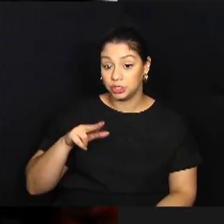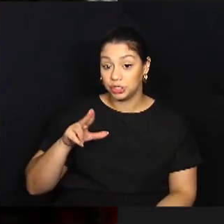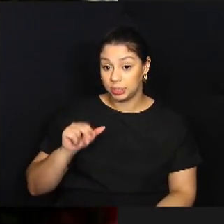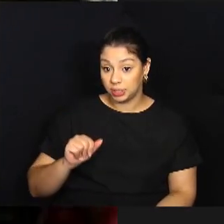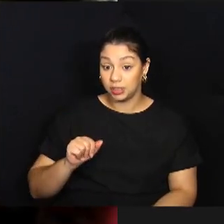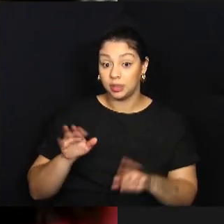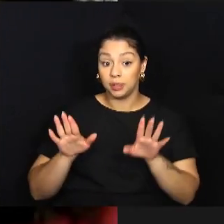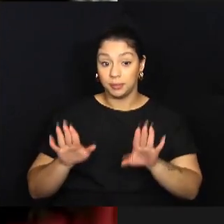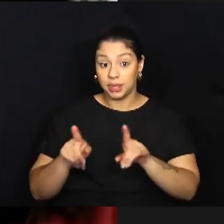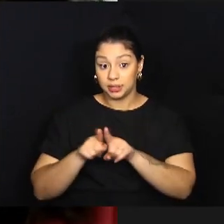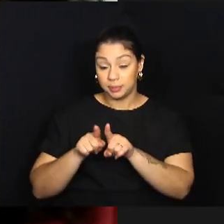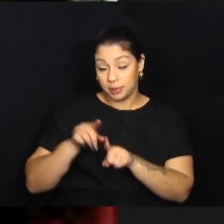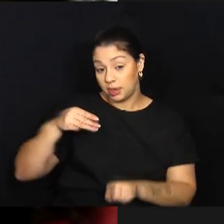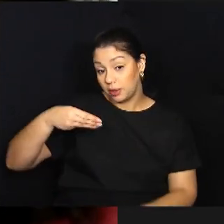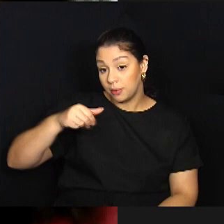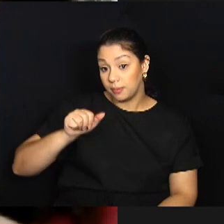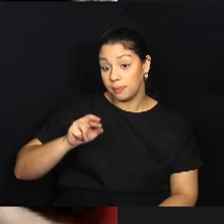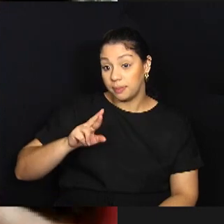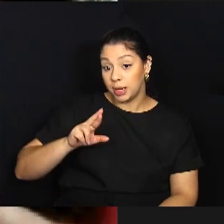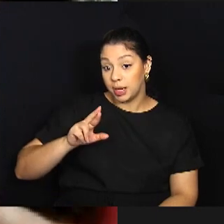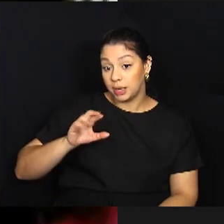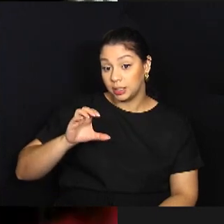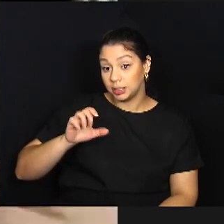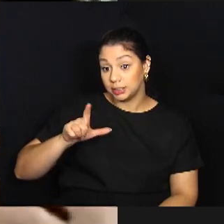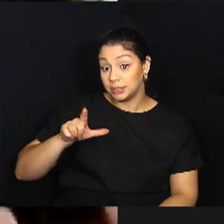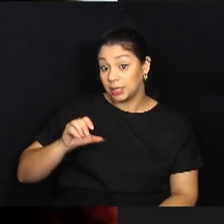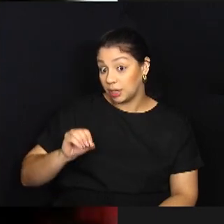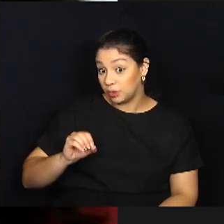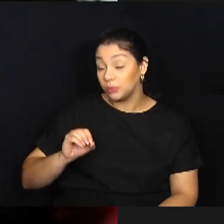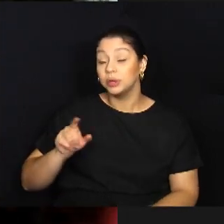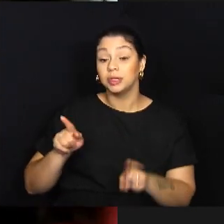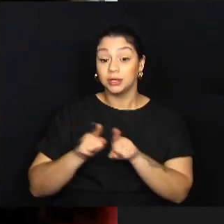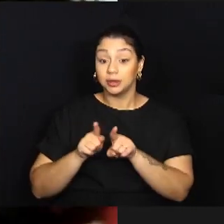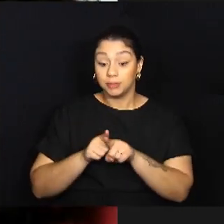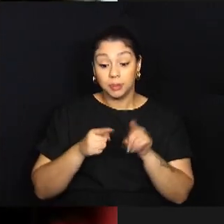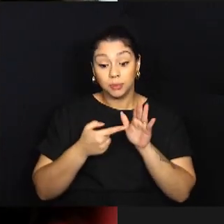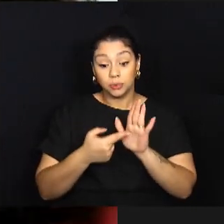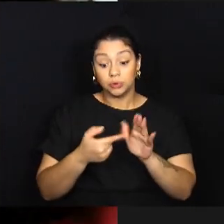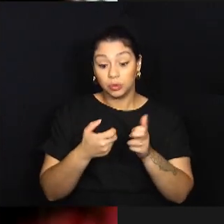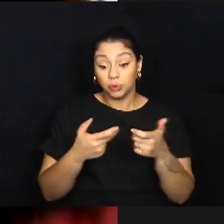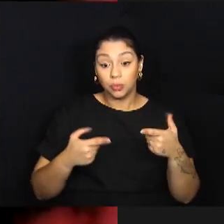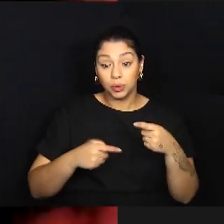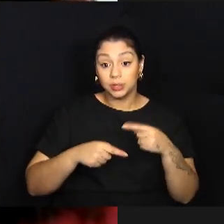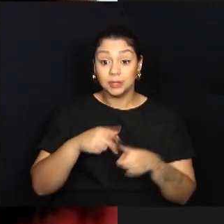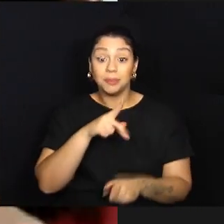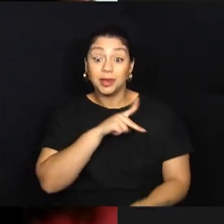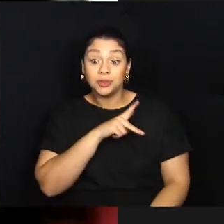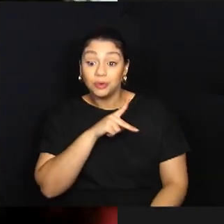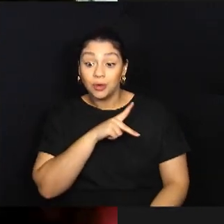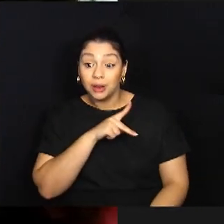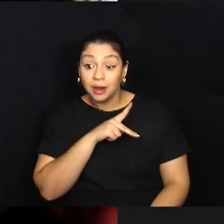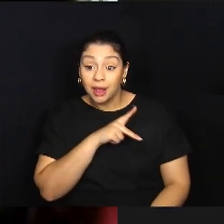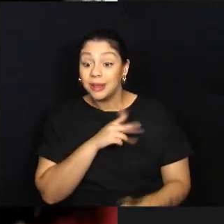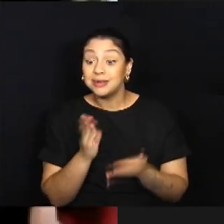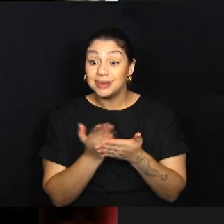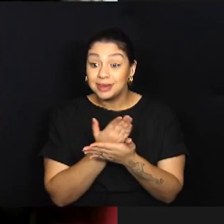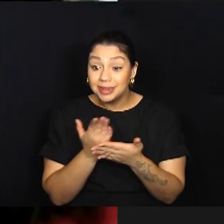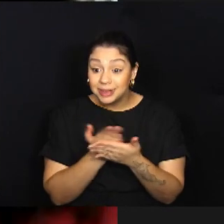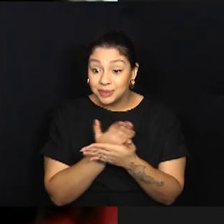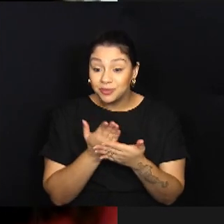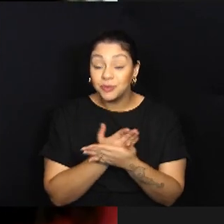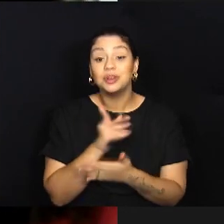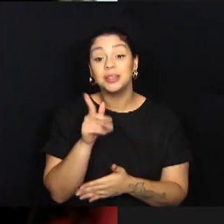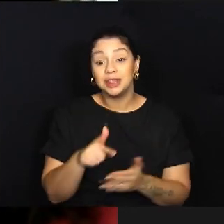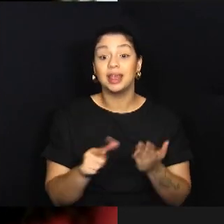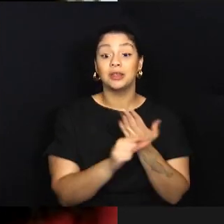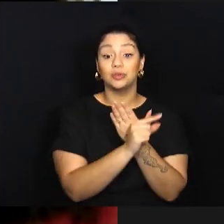o Marcelo também da UFMG, que mostrou para a gente objetos pessoais dele, livros, coisas pessoais do Fernando Sabino que